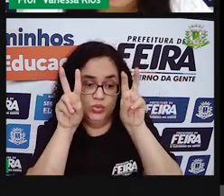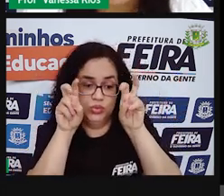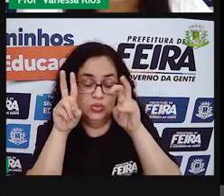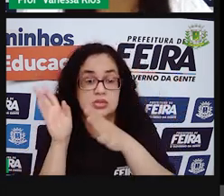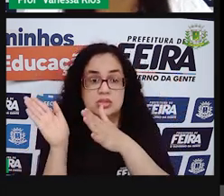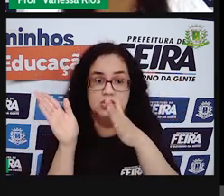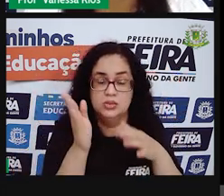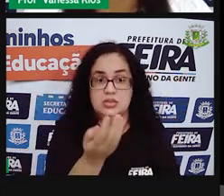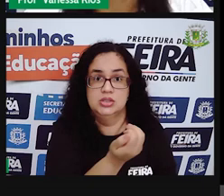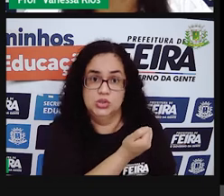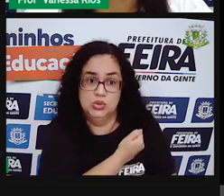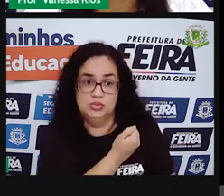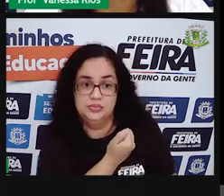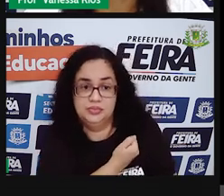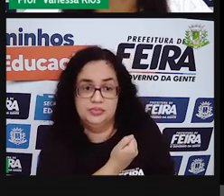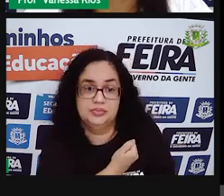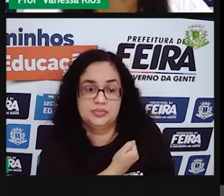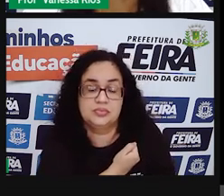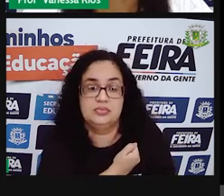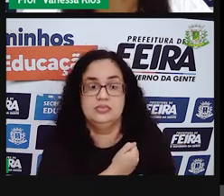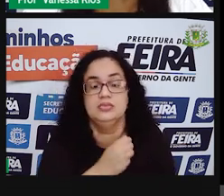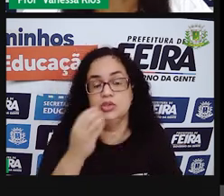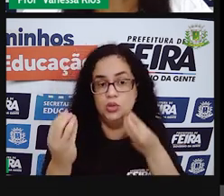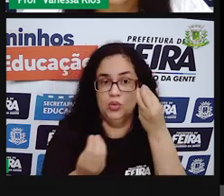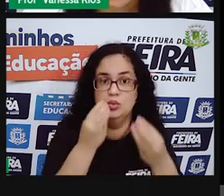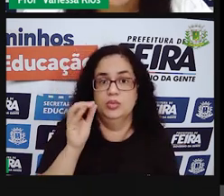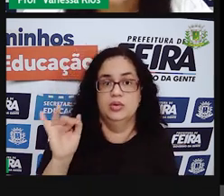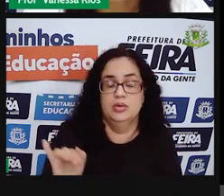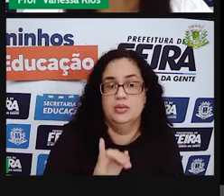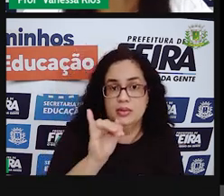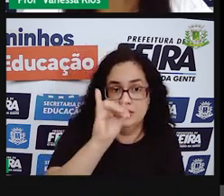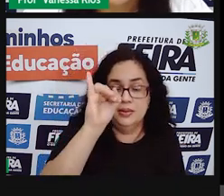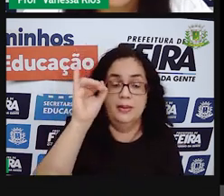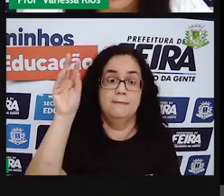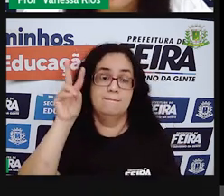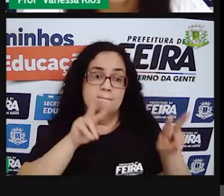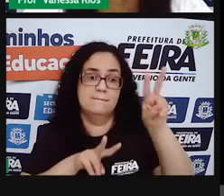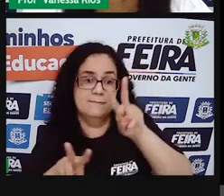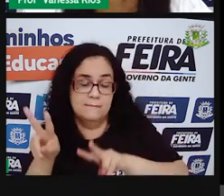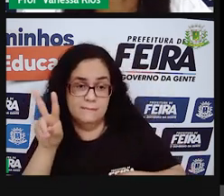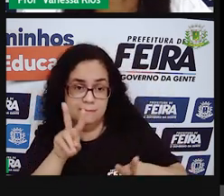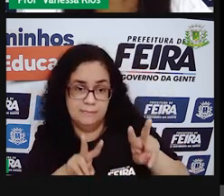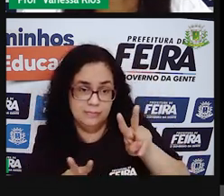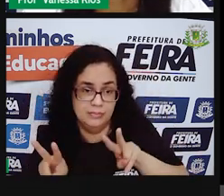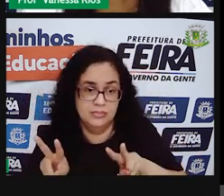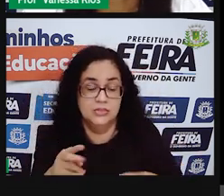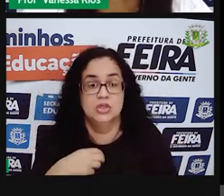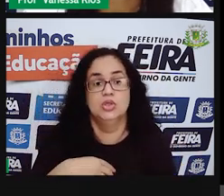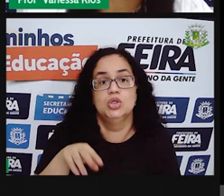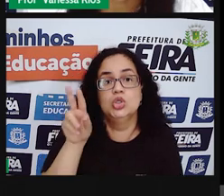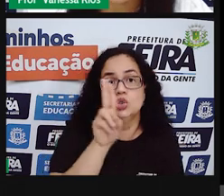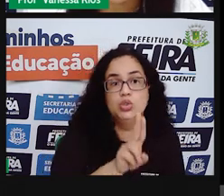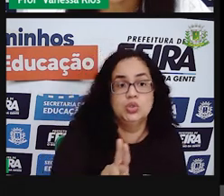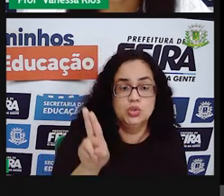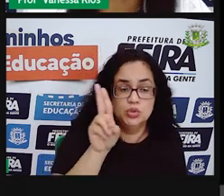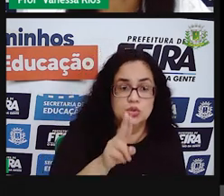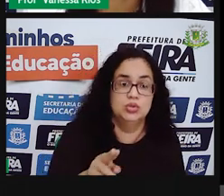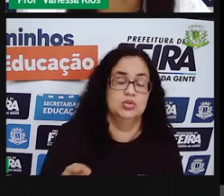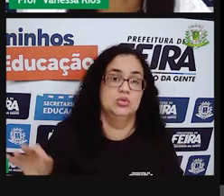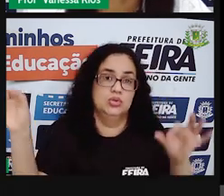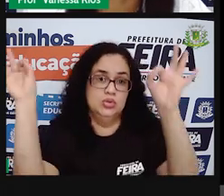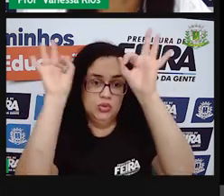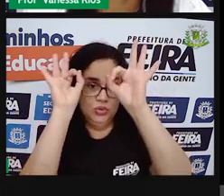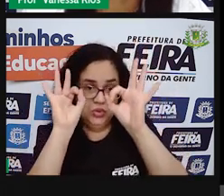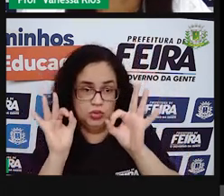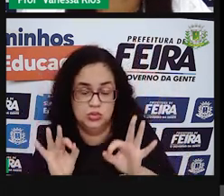sequência numérica, que a gente viu aí como é importante observar o padrão utilizado para organizar